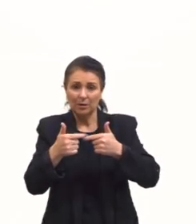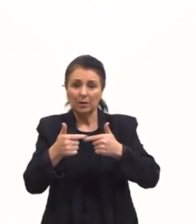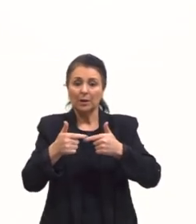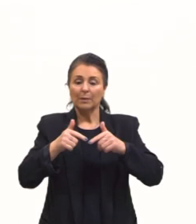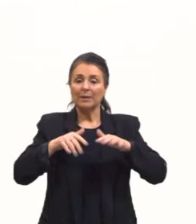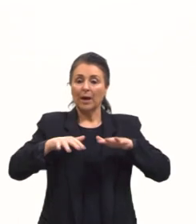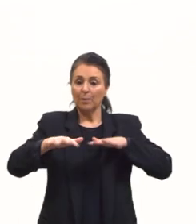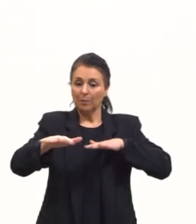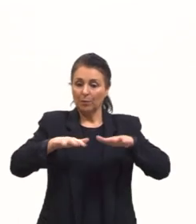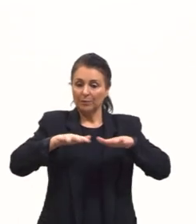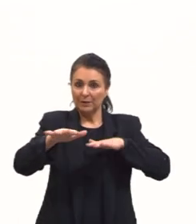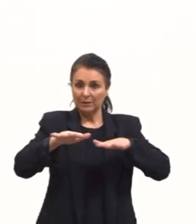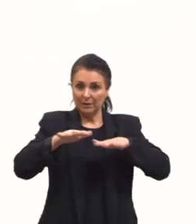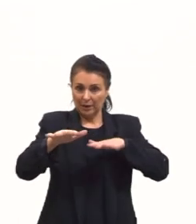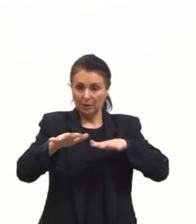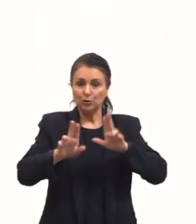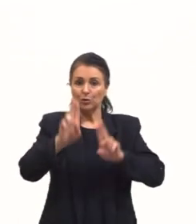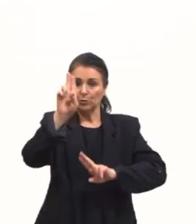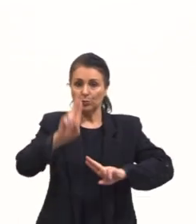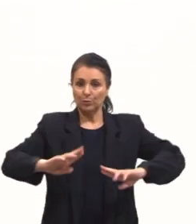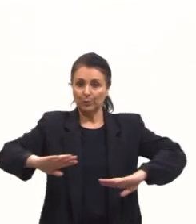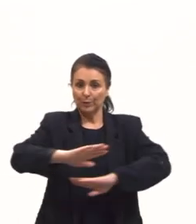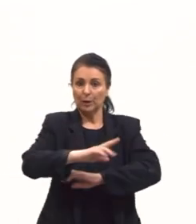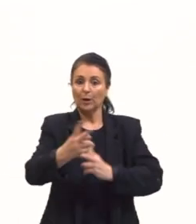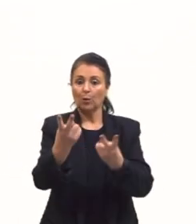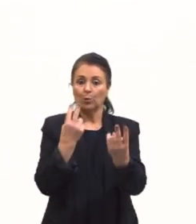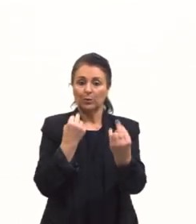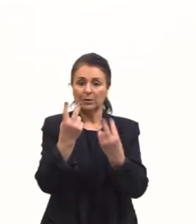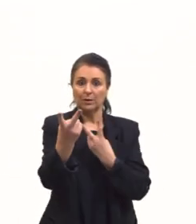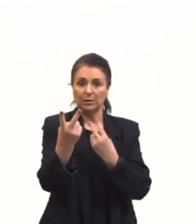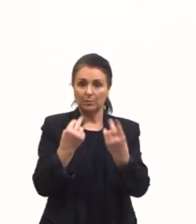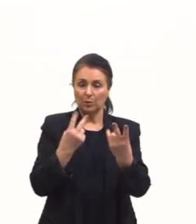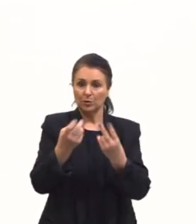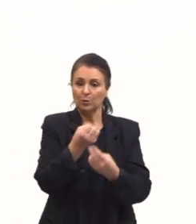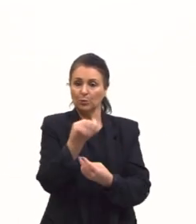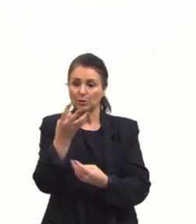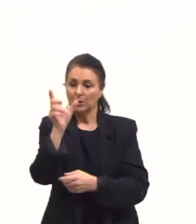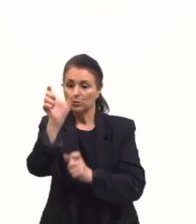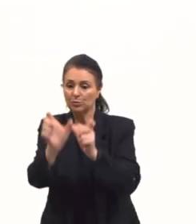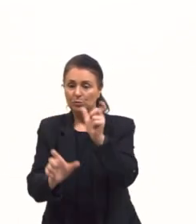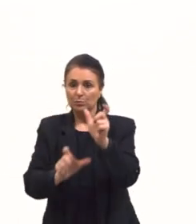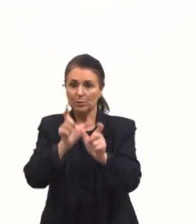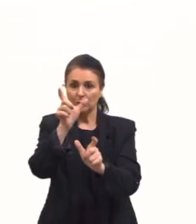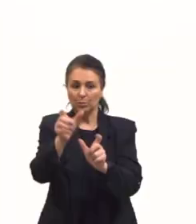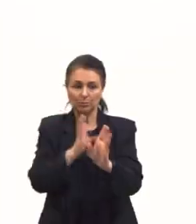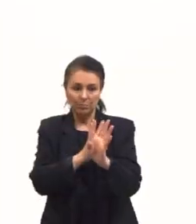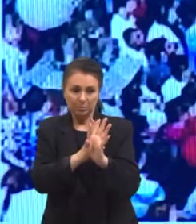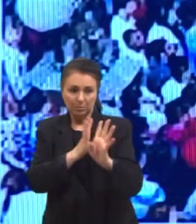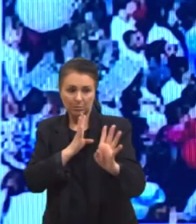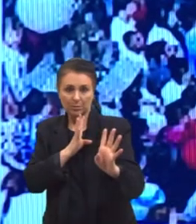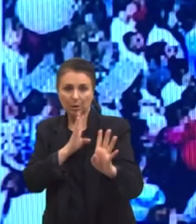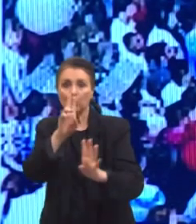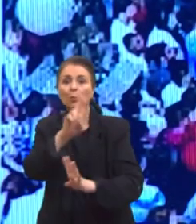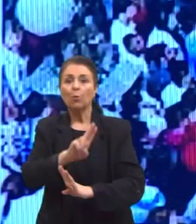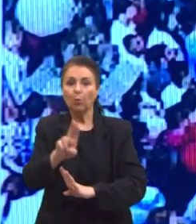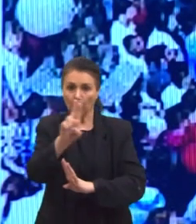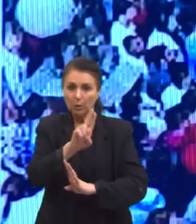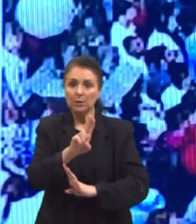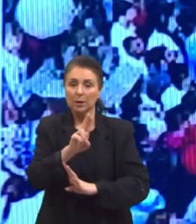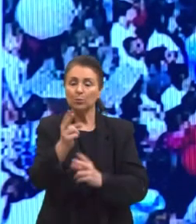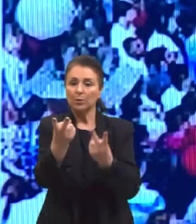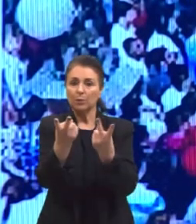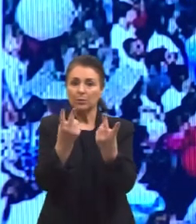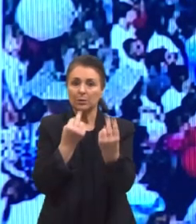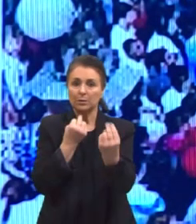mobilidade urbana né transporte público também a que eu trago para você só quantidade de pessoas aí é utilizando transporte com